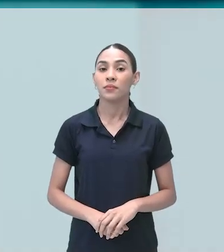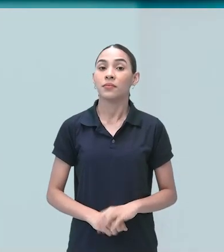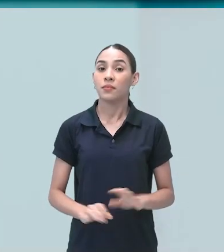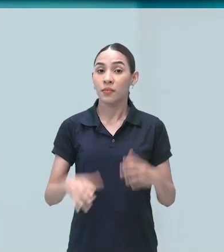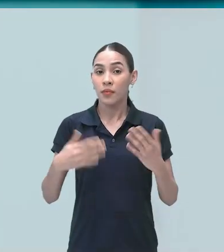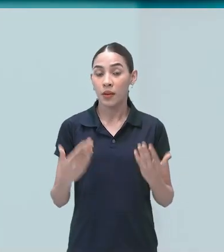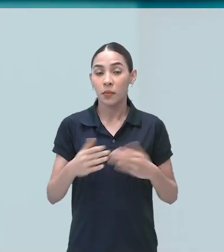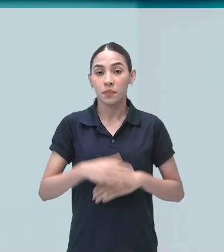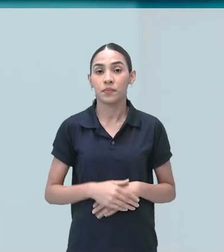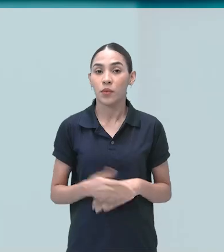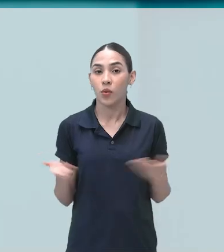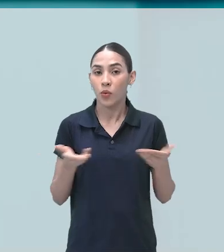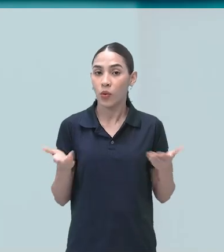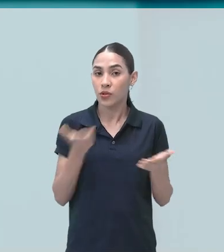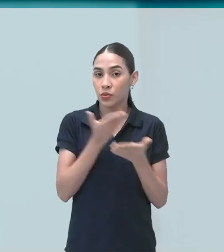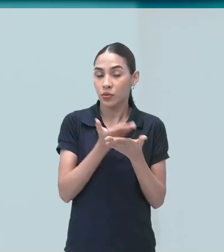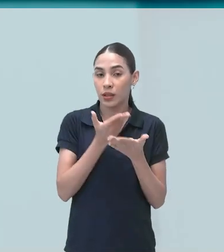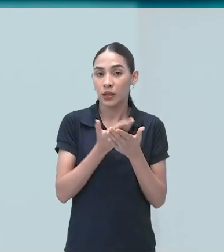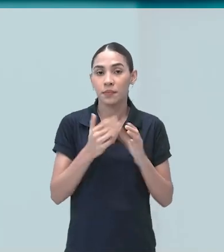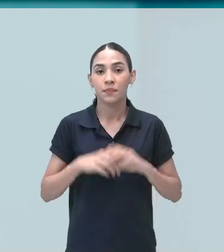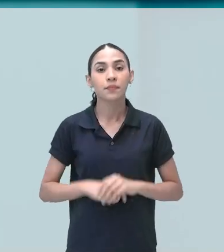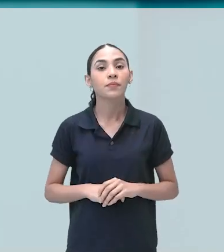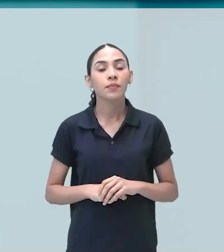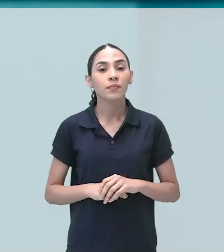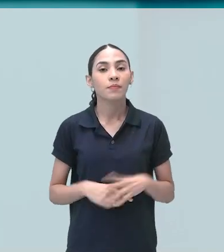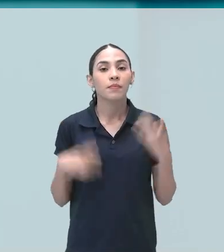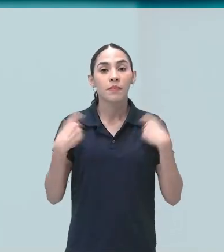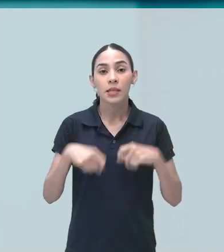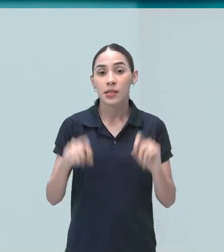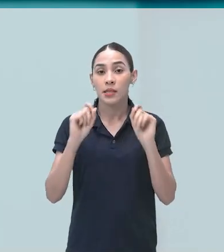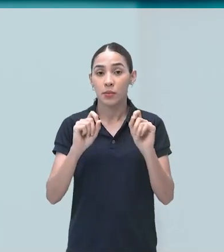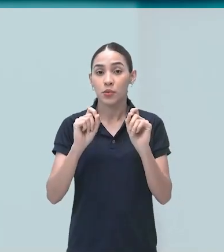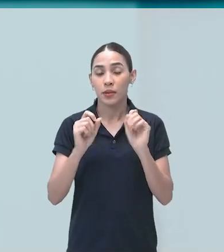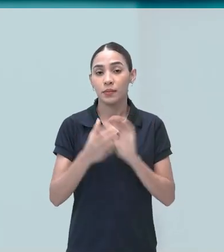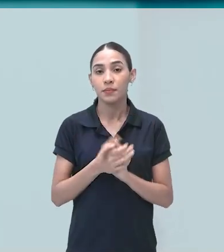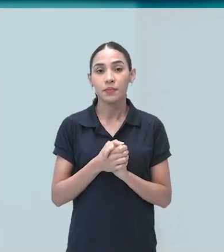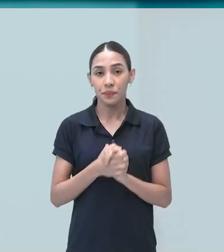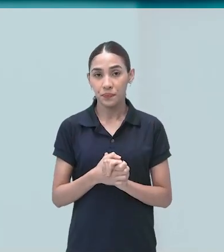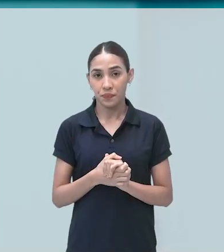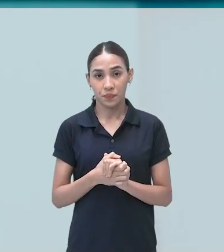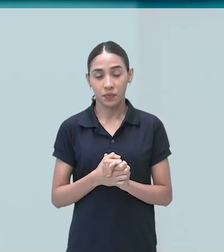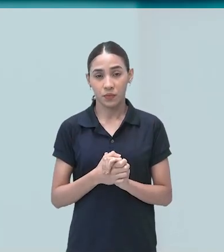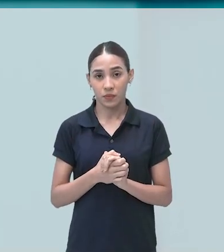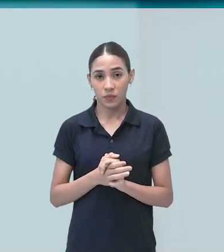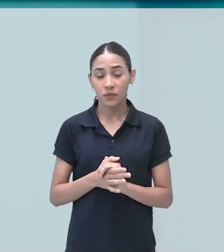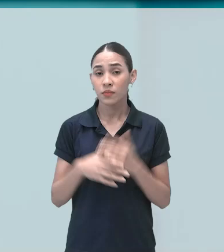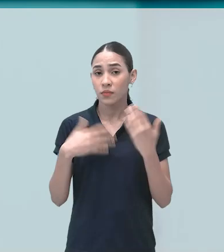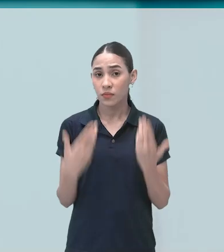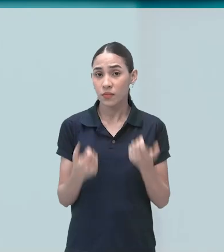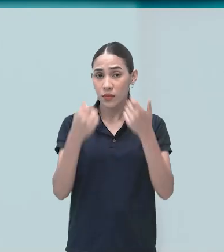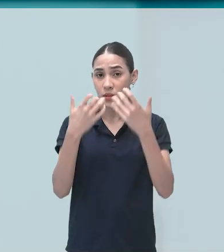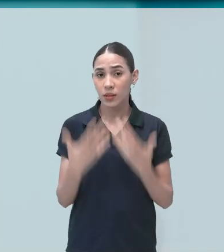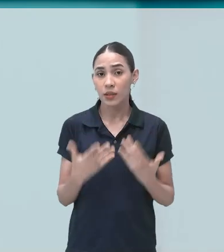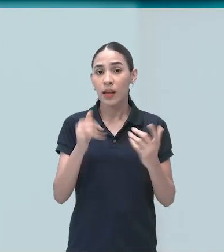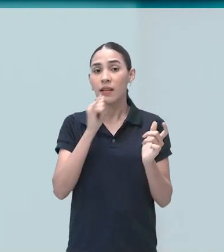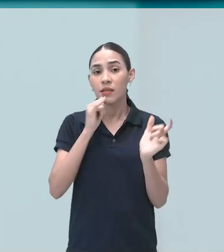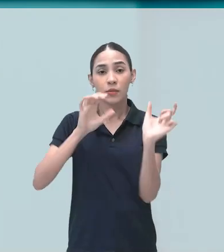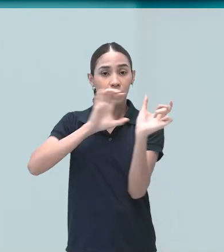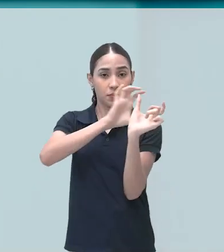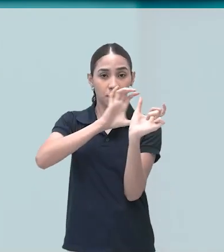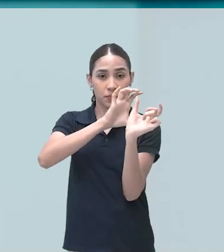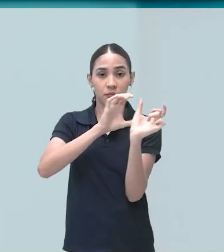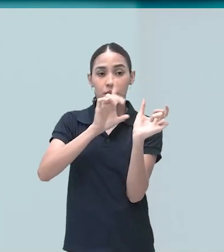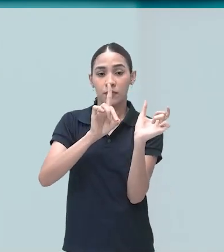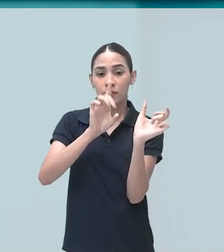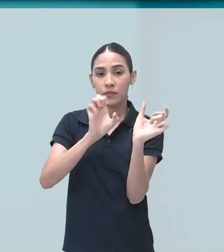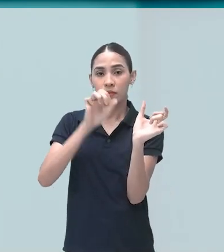Pessoal, então, para trabalharmos esse objeto de conhecimento, nós temos que ter em mente o seguinte: quando nós falamos de denotação,